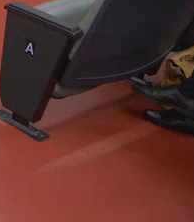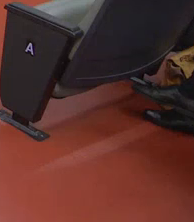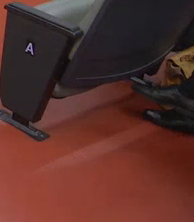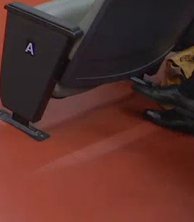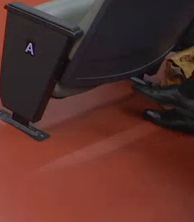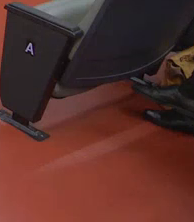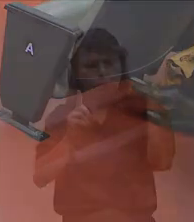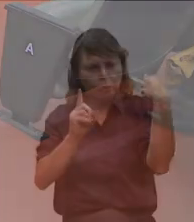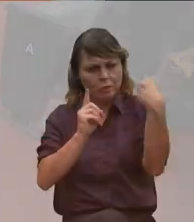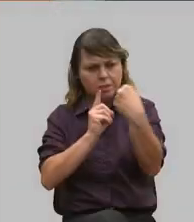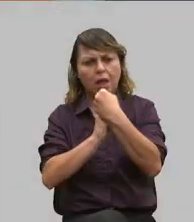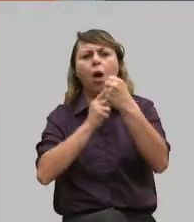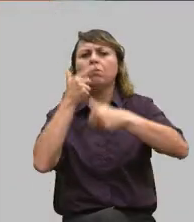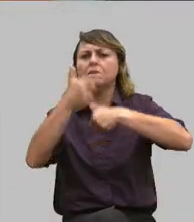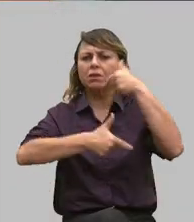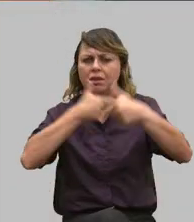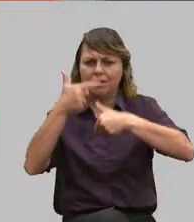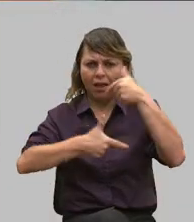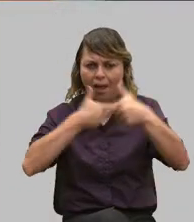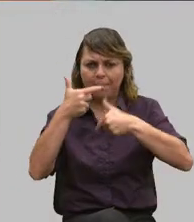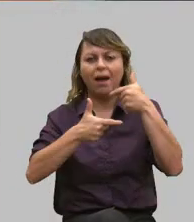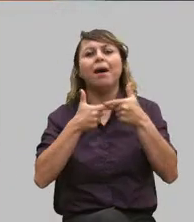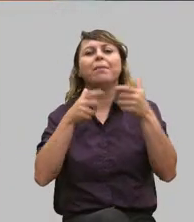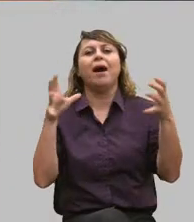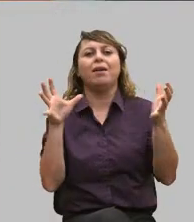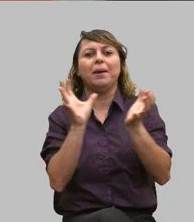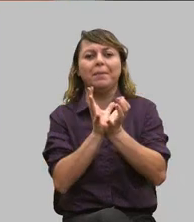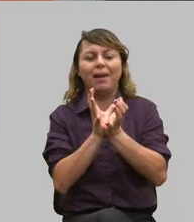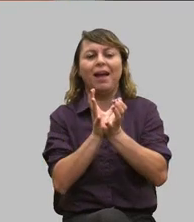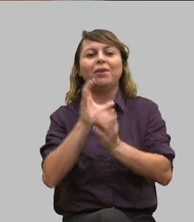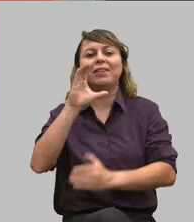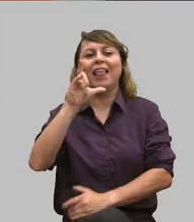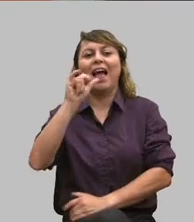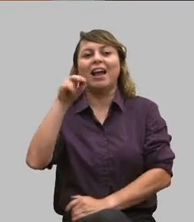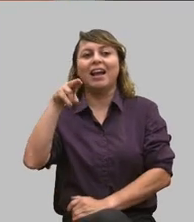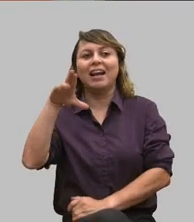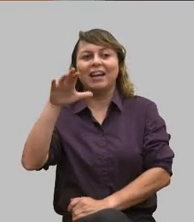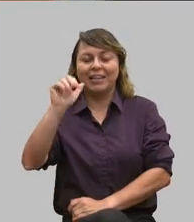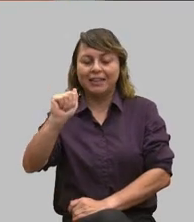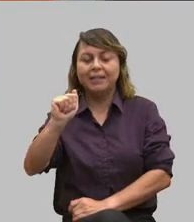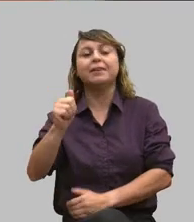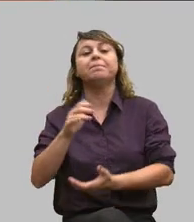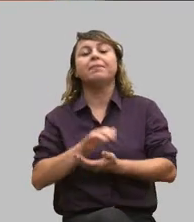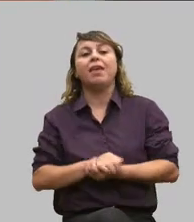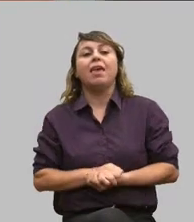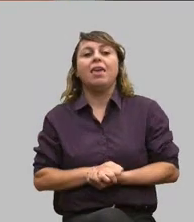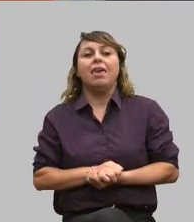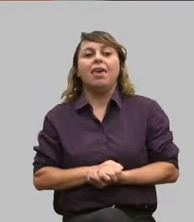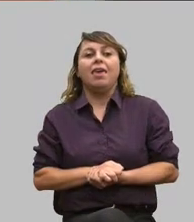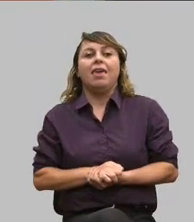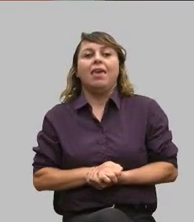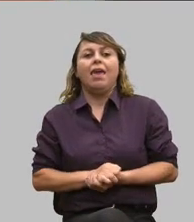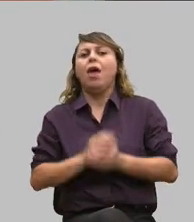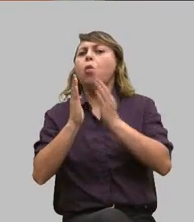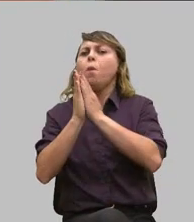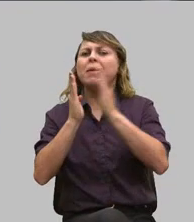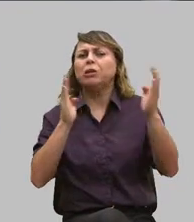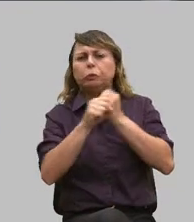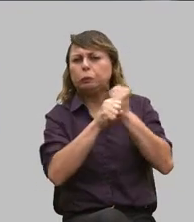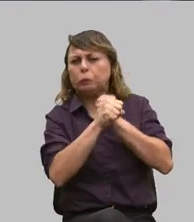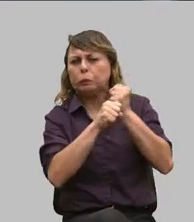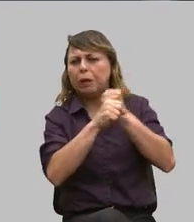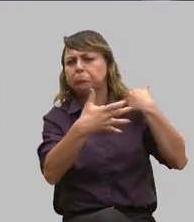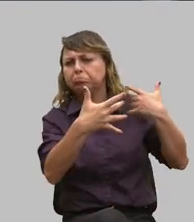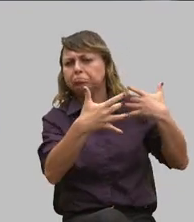na Fundação na Clínica Eduardo do Capé e eh durante esses anos todos